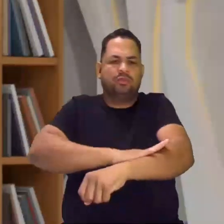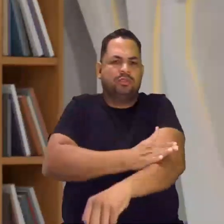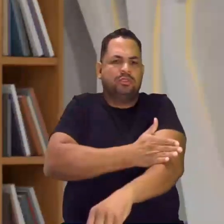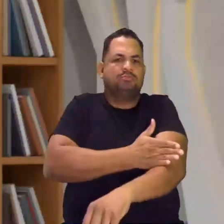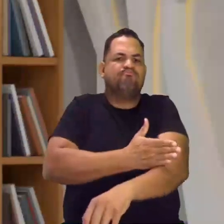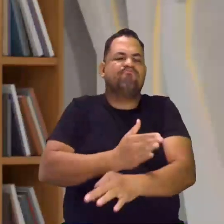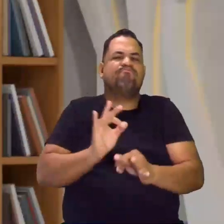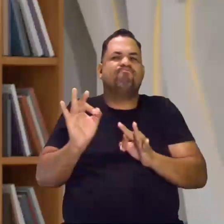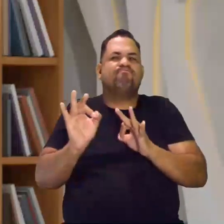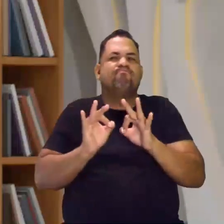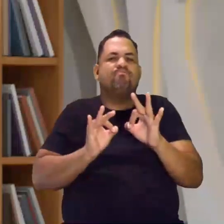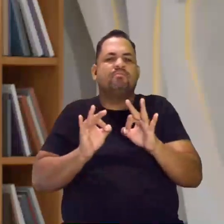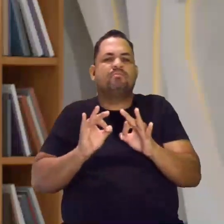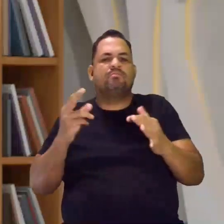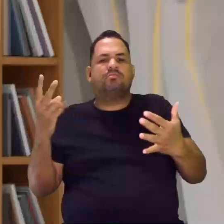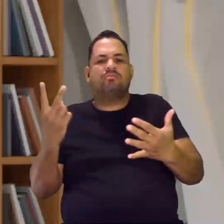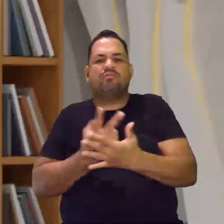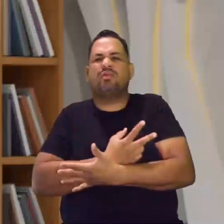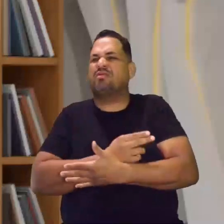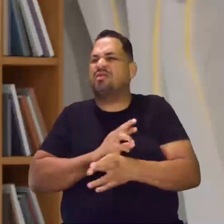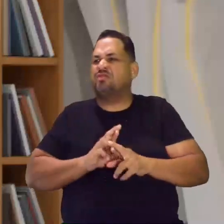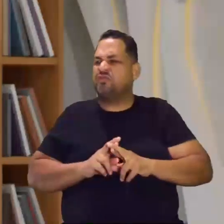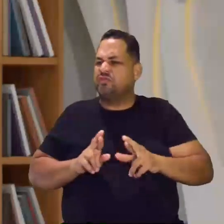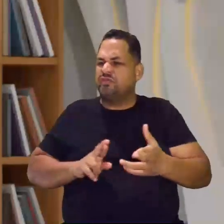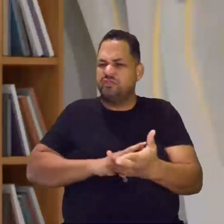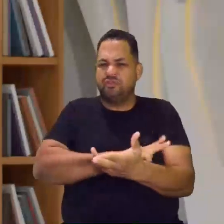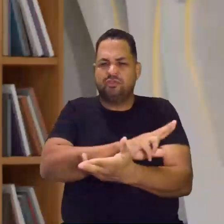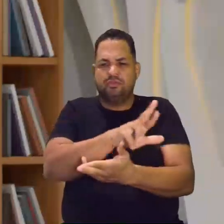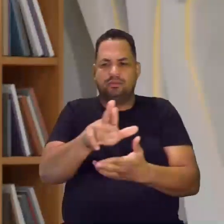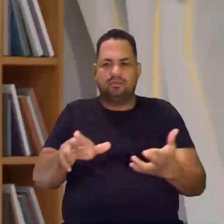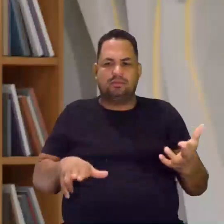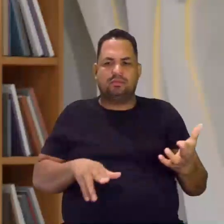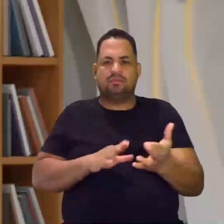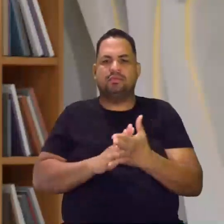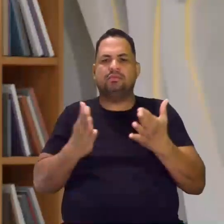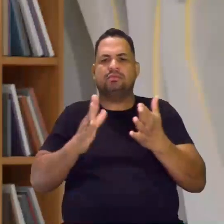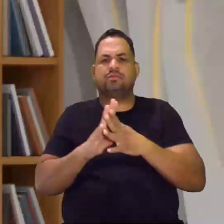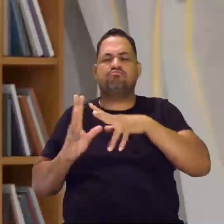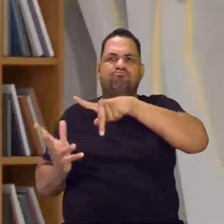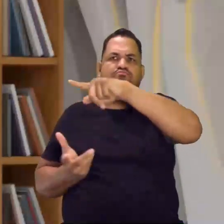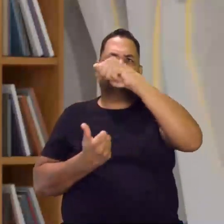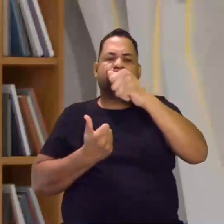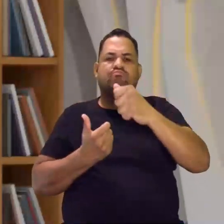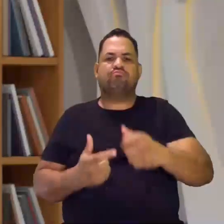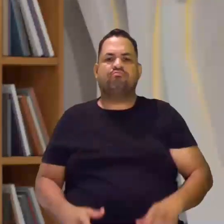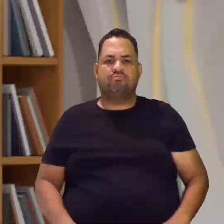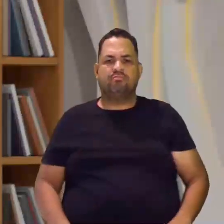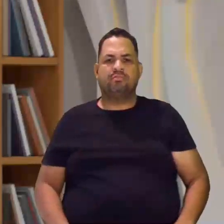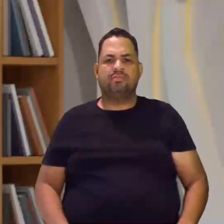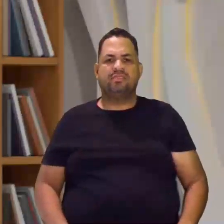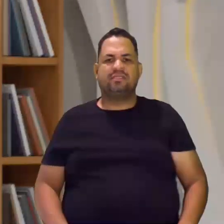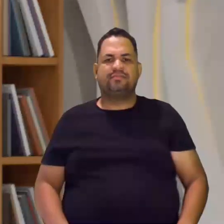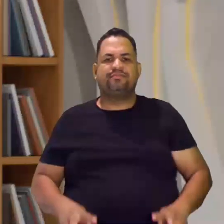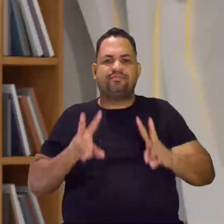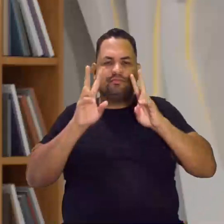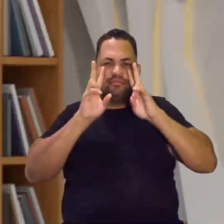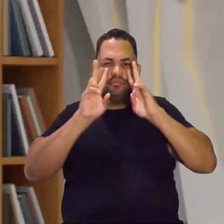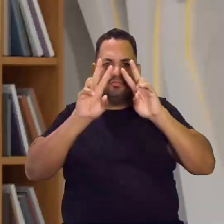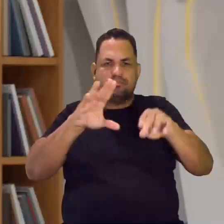comporta de vários modos, né, no mundo inteiro, mas ele existe no mundo inteiro. Essa